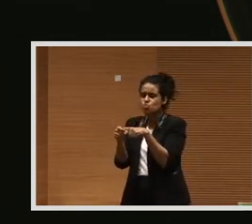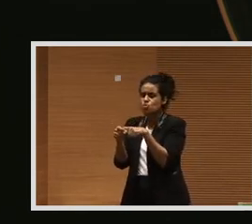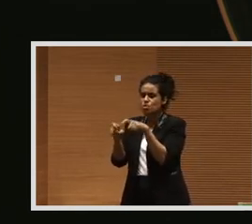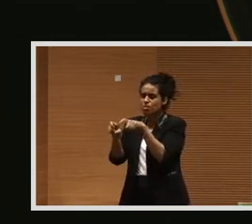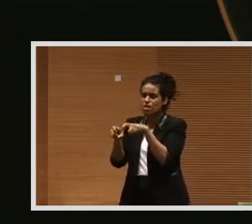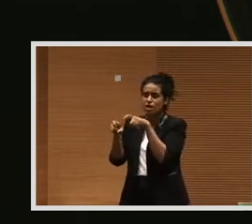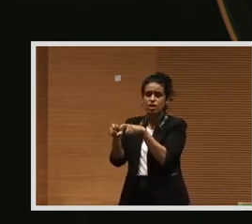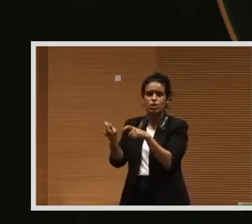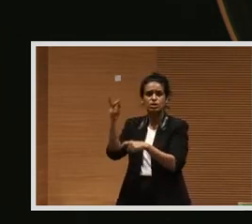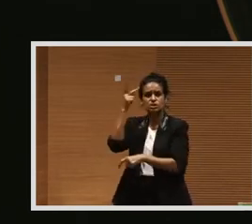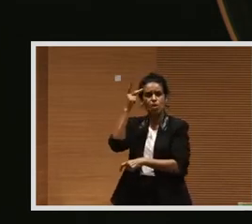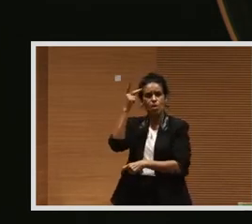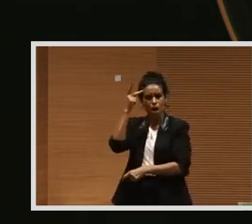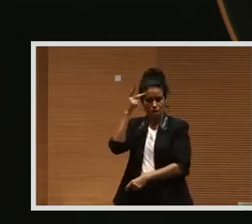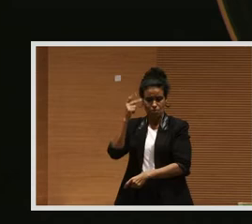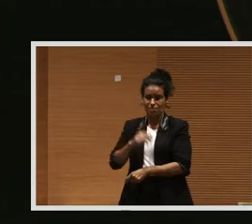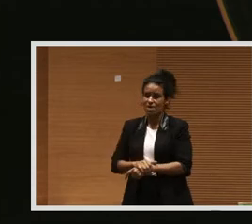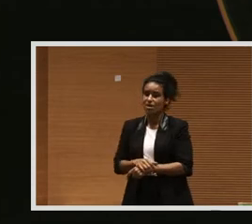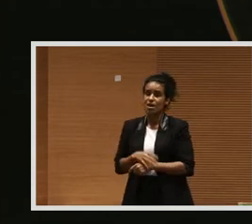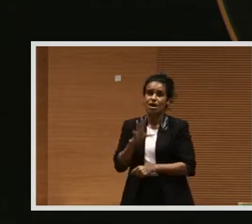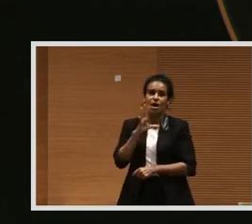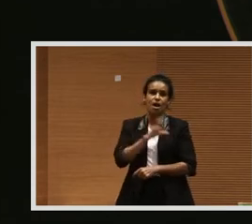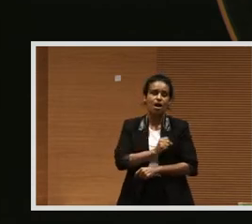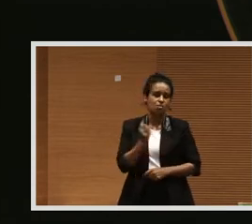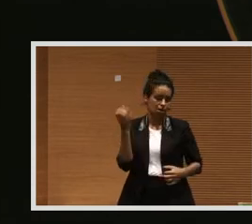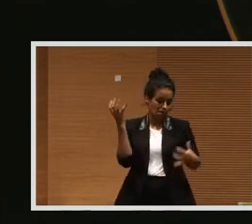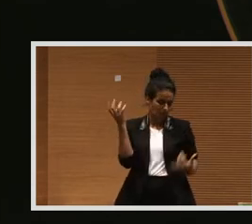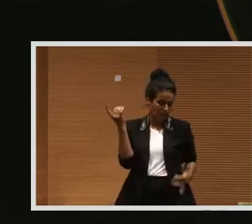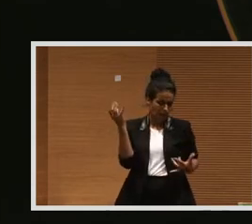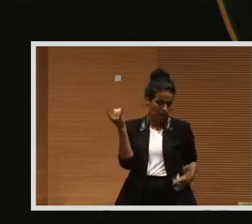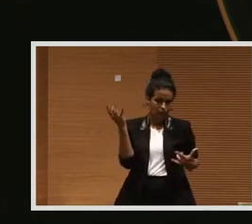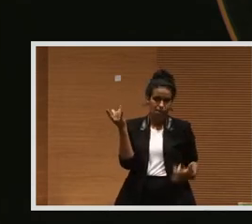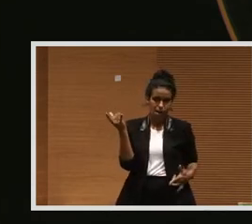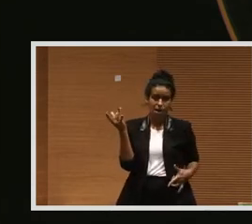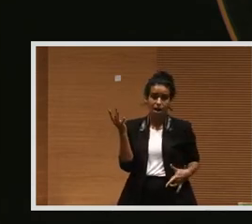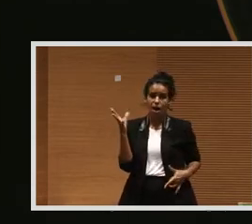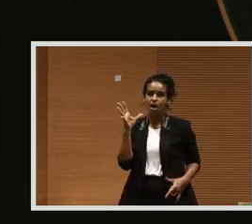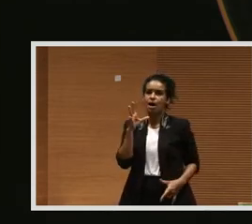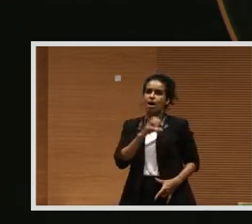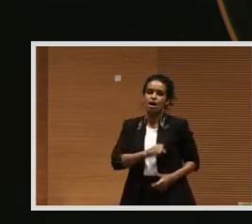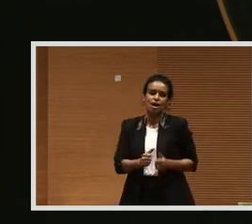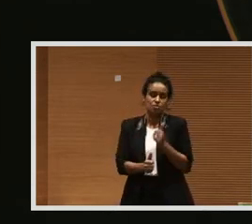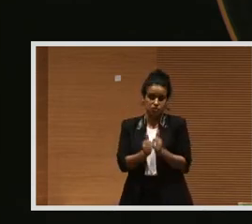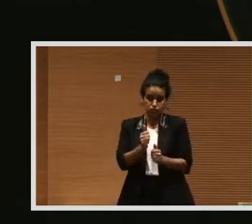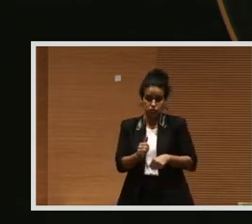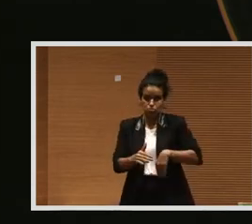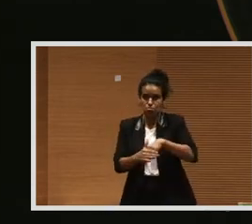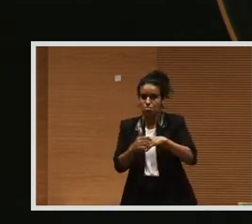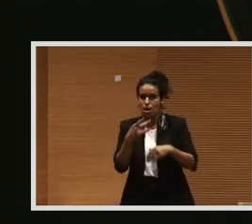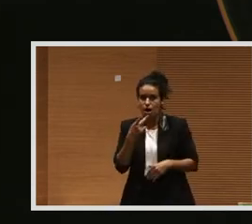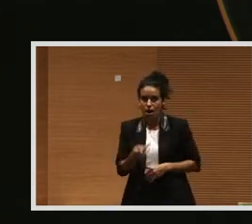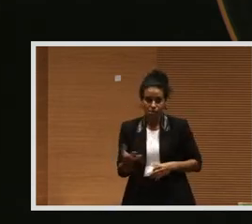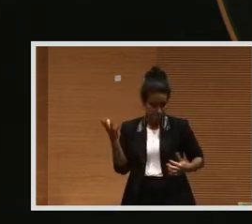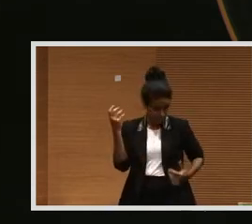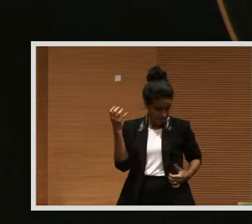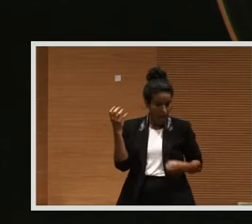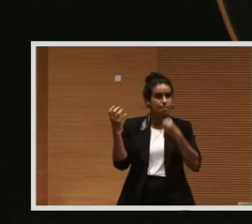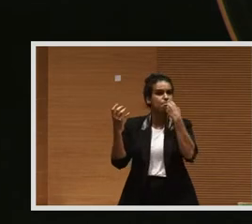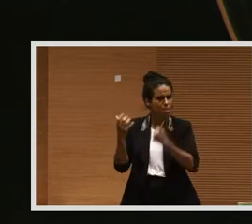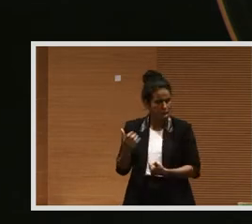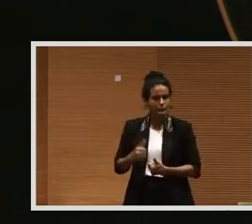tocar guitarra, adora tocar guitarra, adora jogar futebol, toca guitarra bem, joga futebol